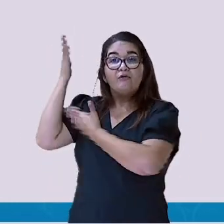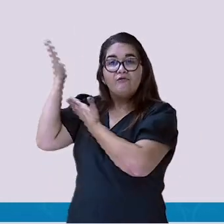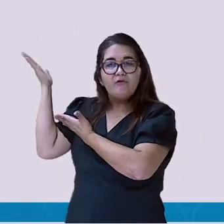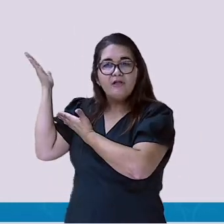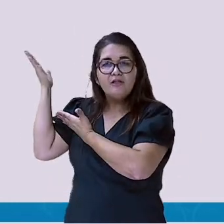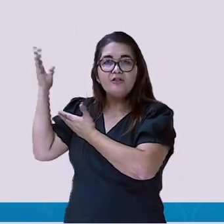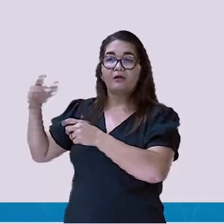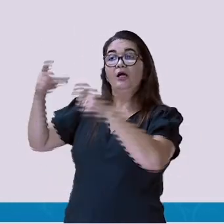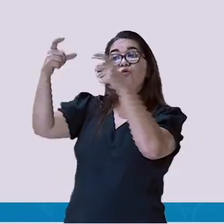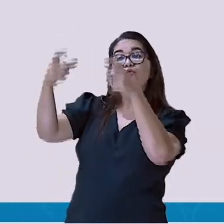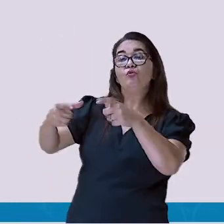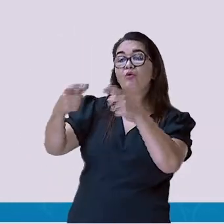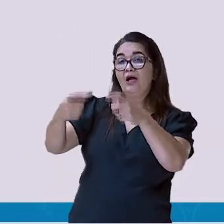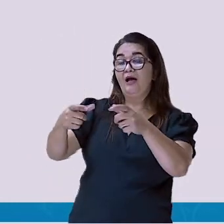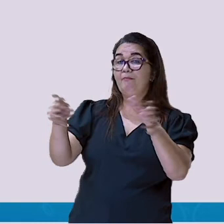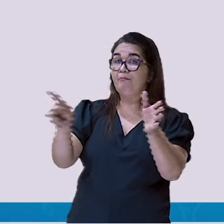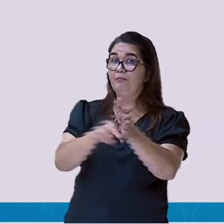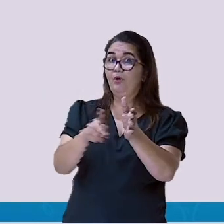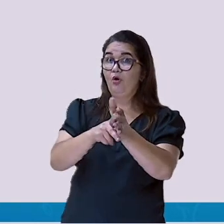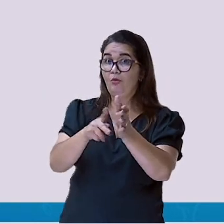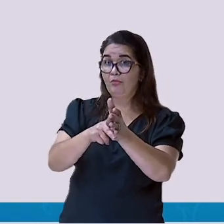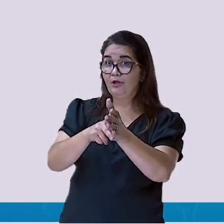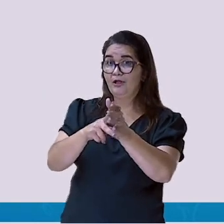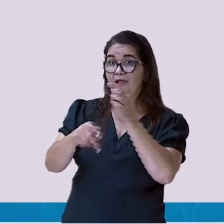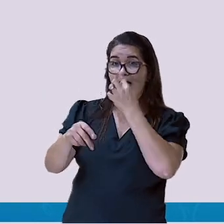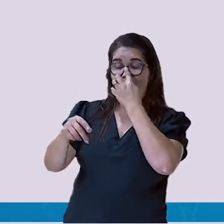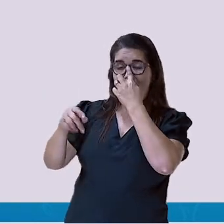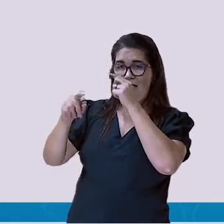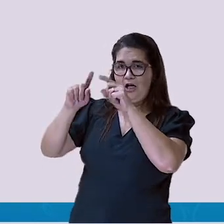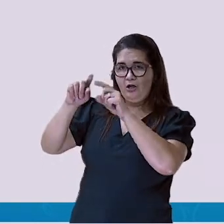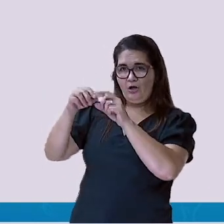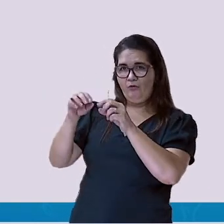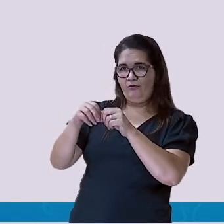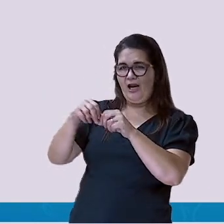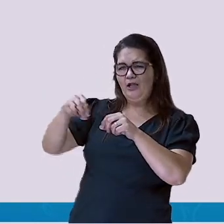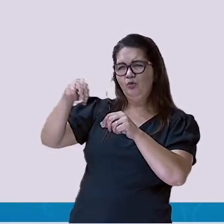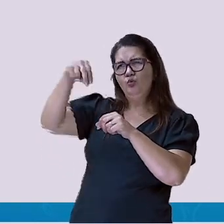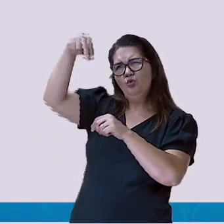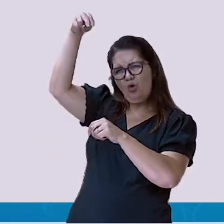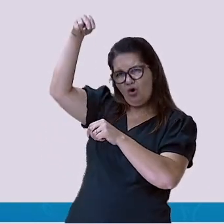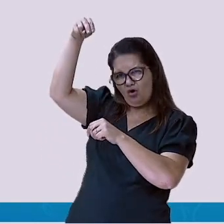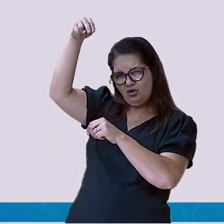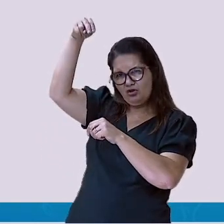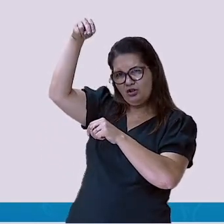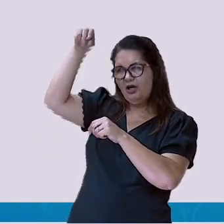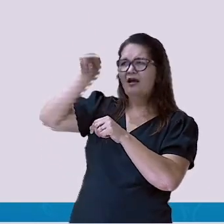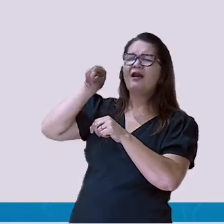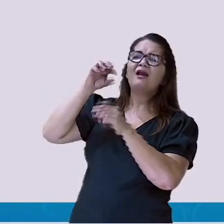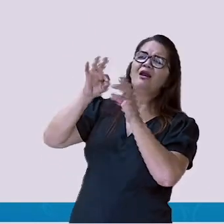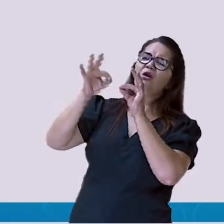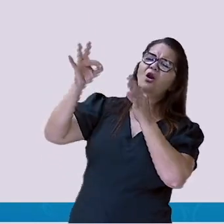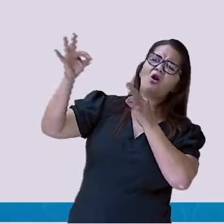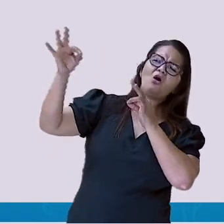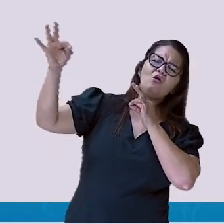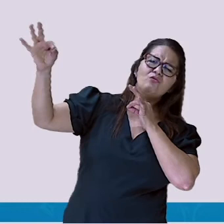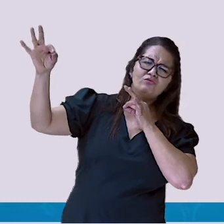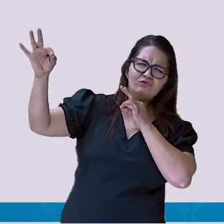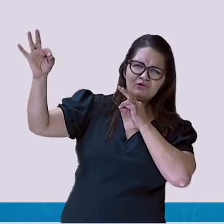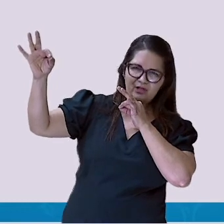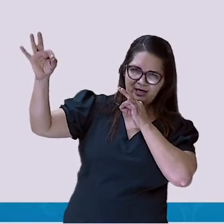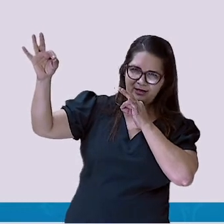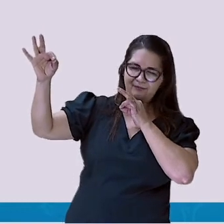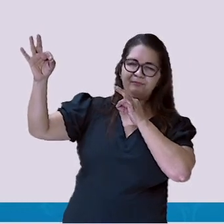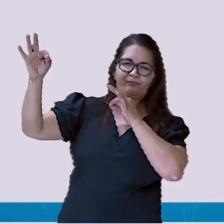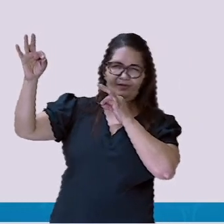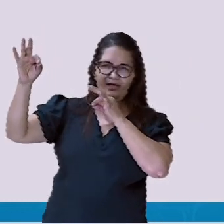ó, situada nos estados do Maranhão e do Piauí, lá no norte do país, bem diferente da araucária, que é